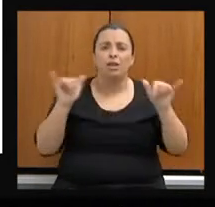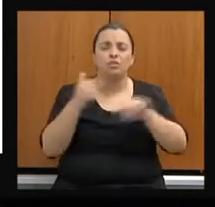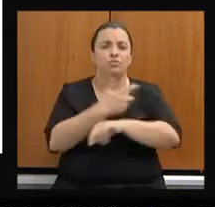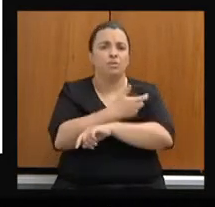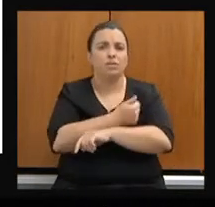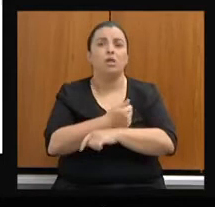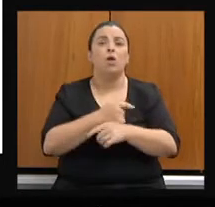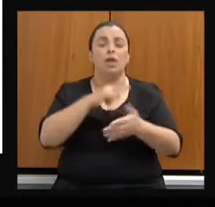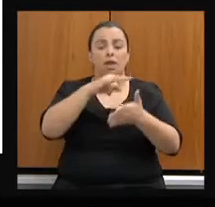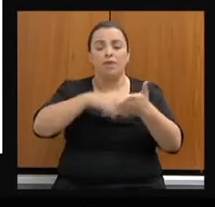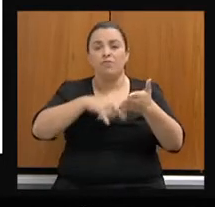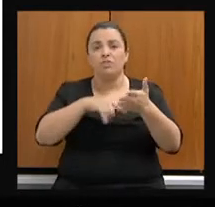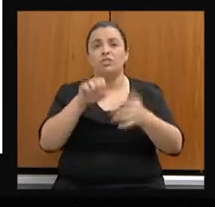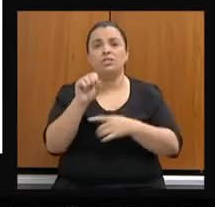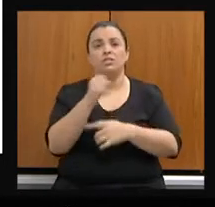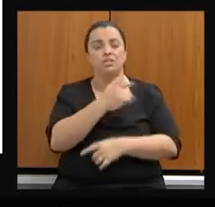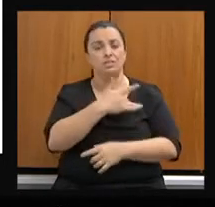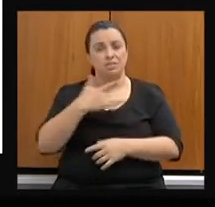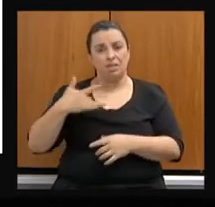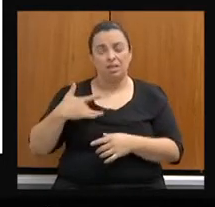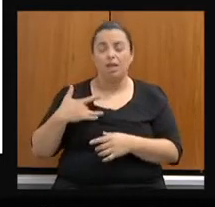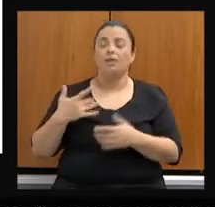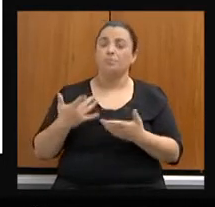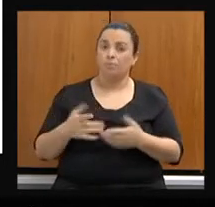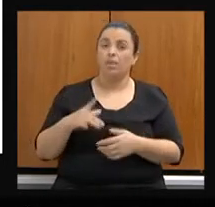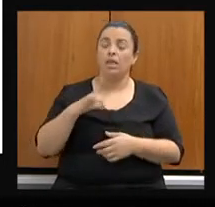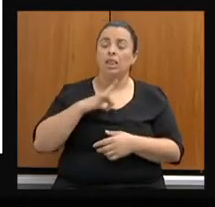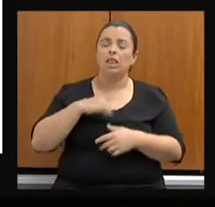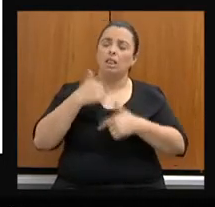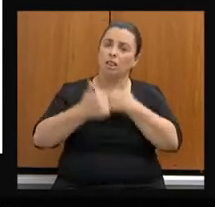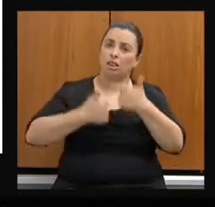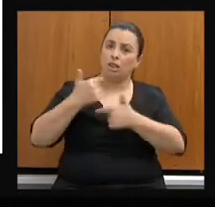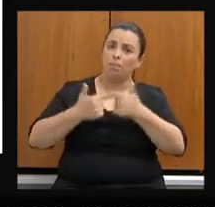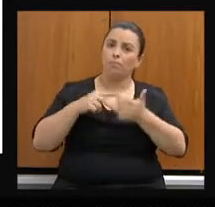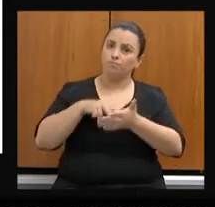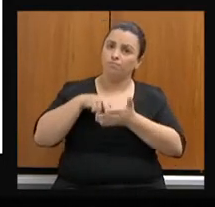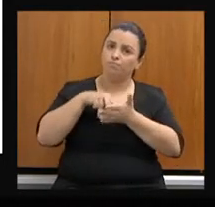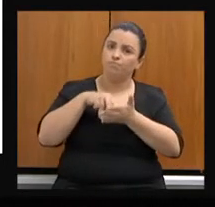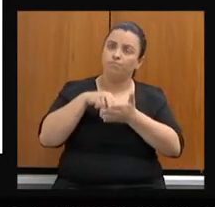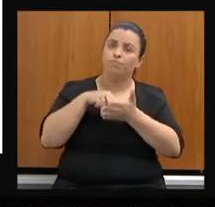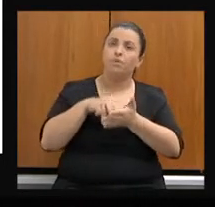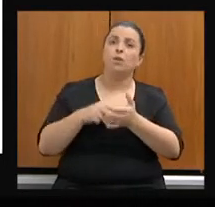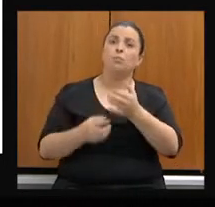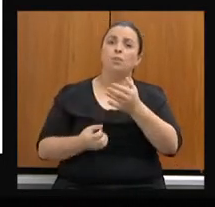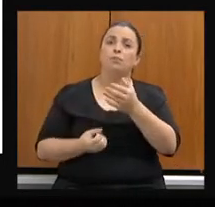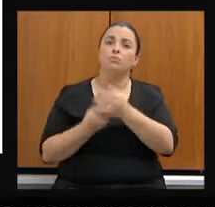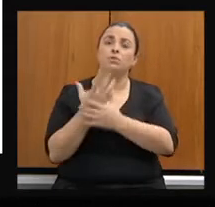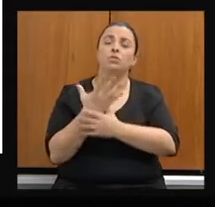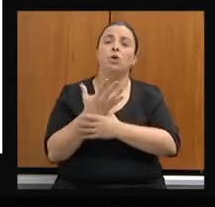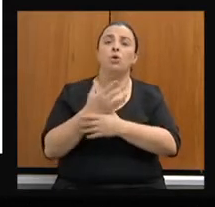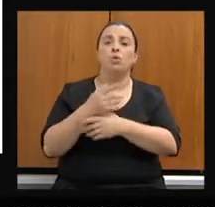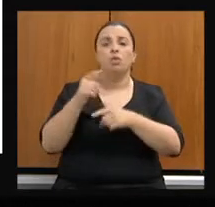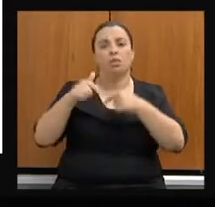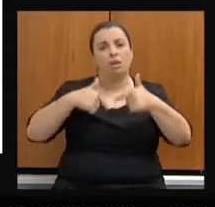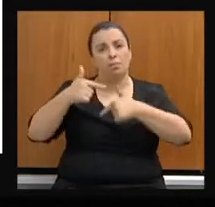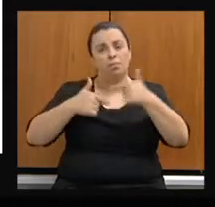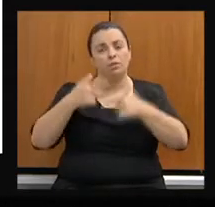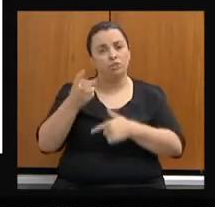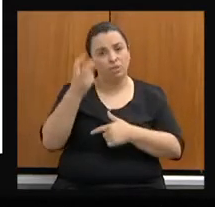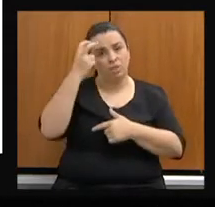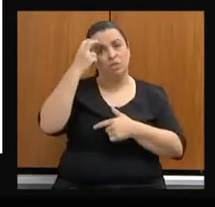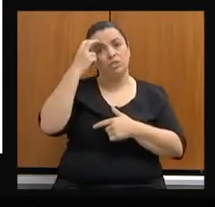difícil sanitárias estamos trabalhando ao firmemente para implantação do serviço de inteligência e defesa agropecuária